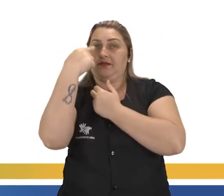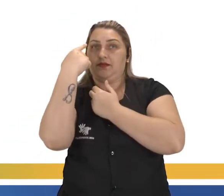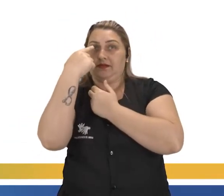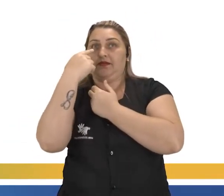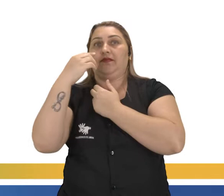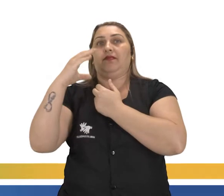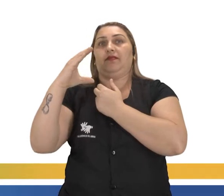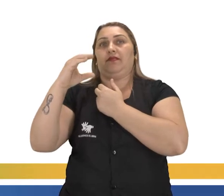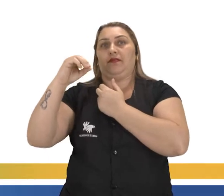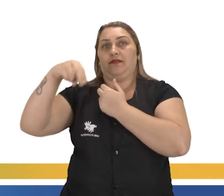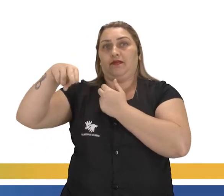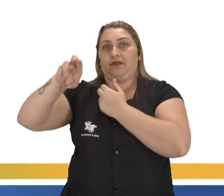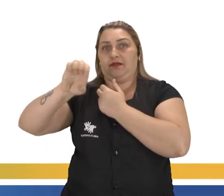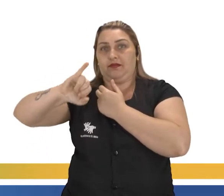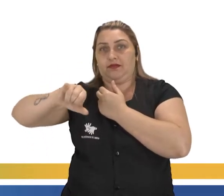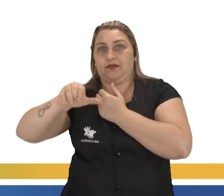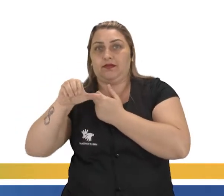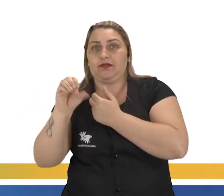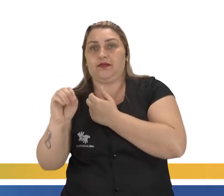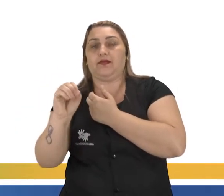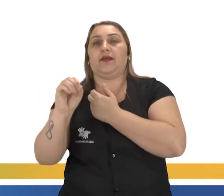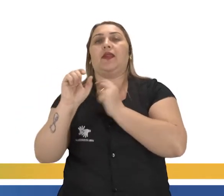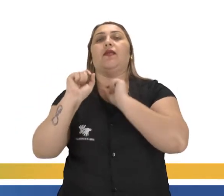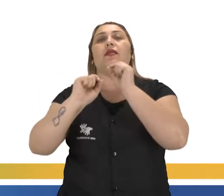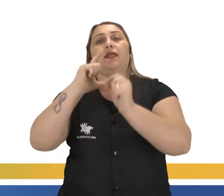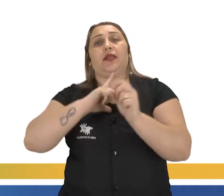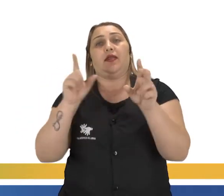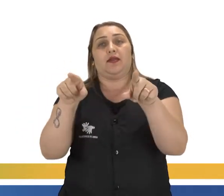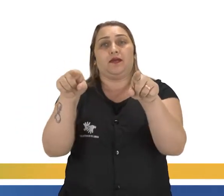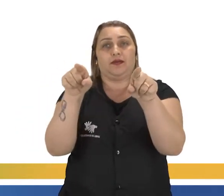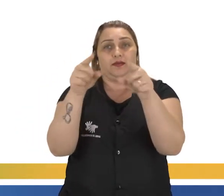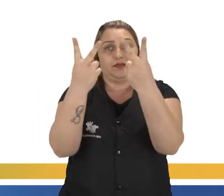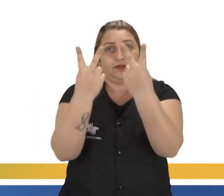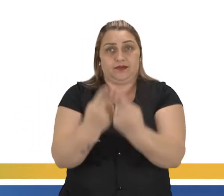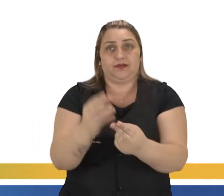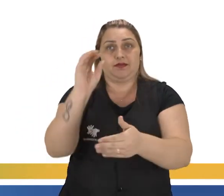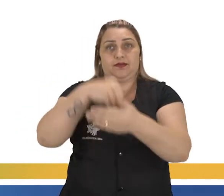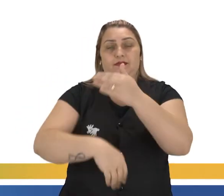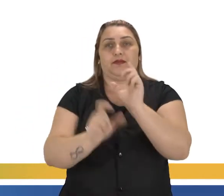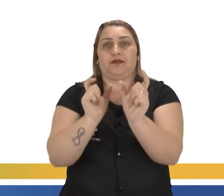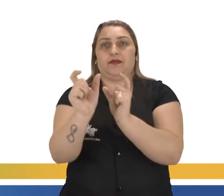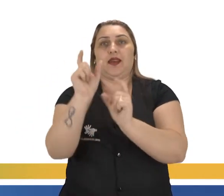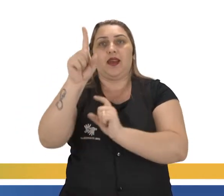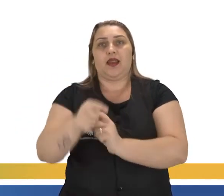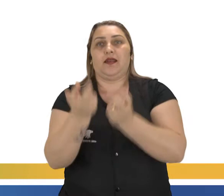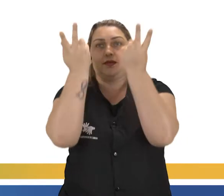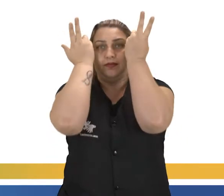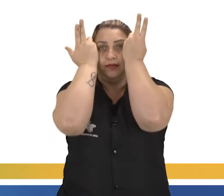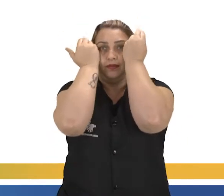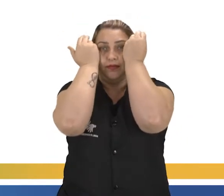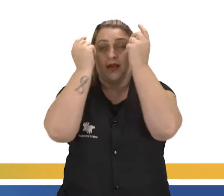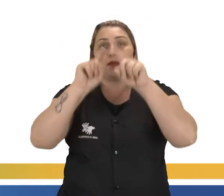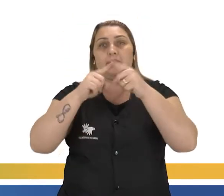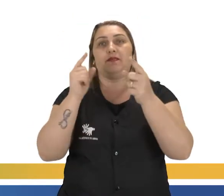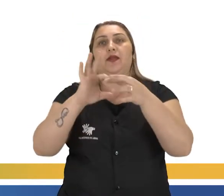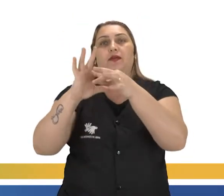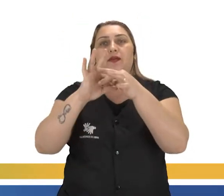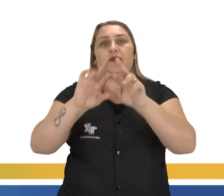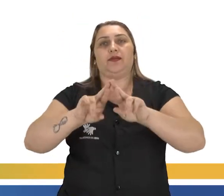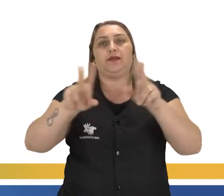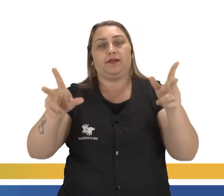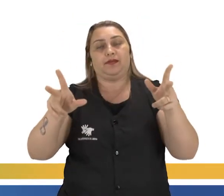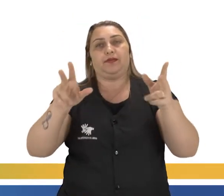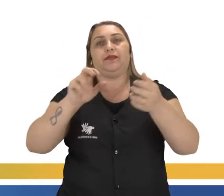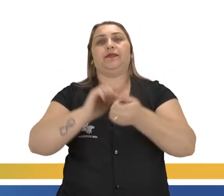digo conejo. Ou seja, o que há de igual dentro dessa palavra é coelho, mas dentro de um contexto